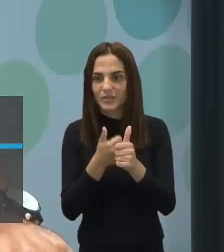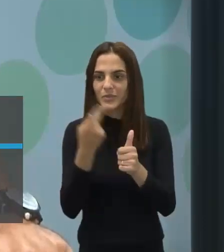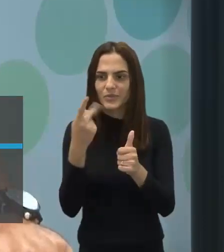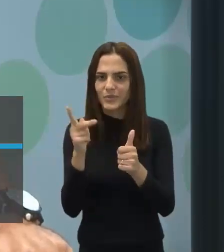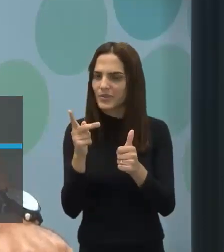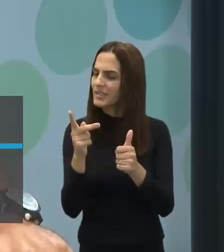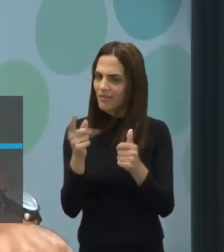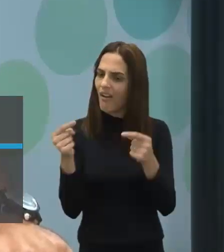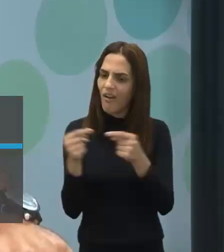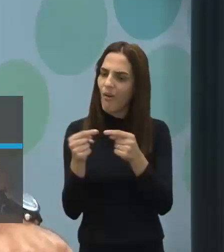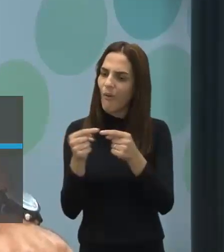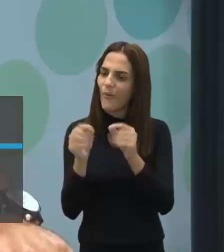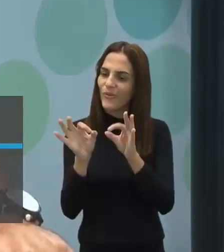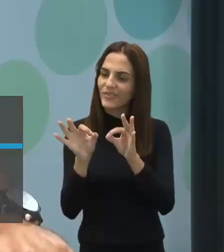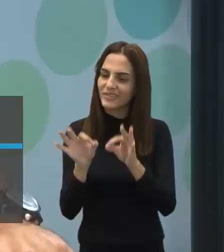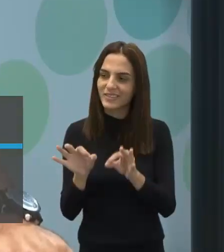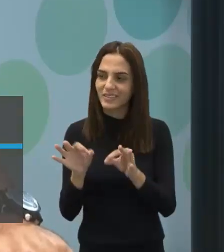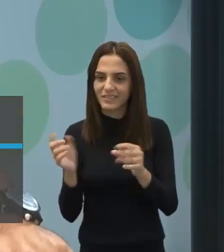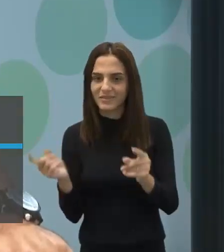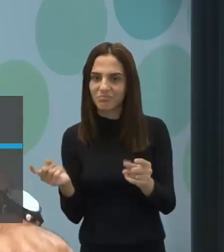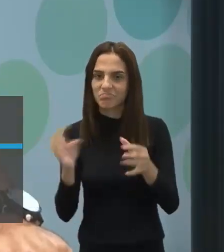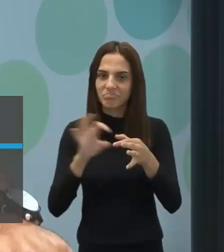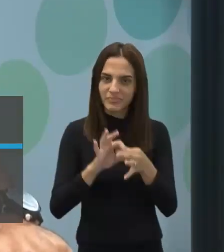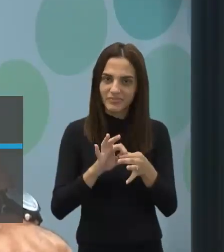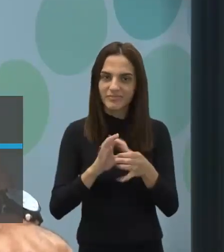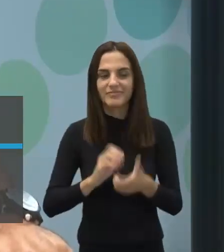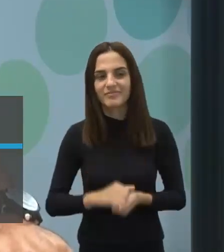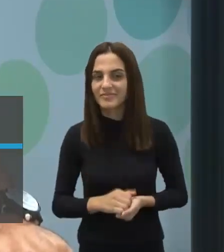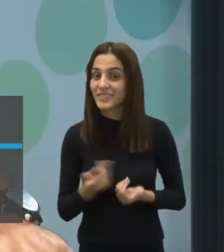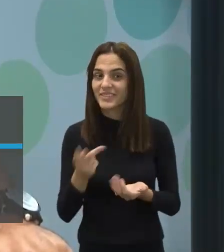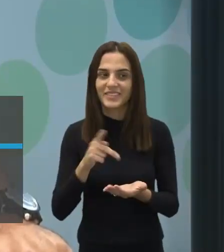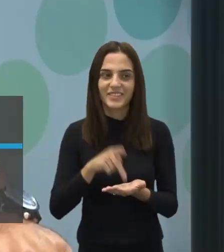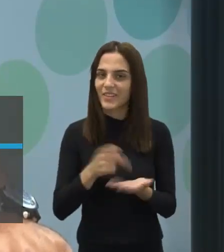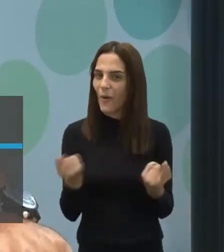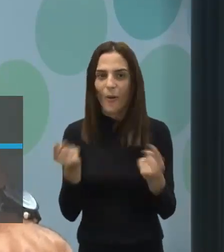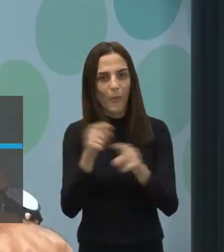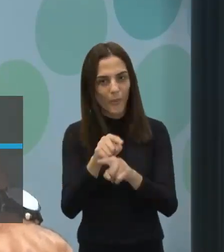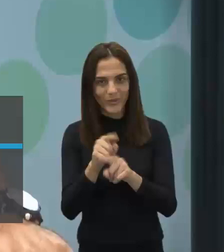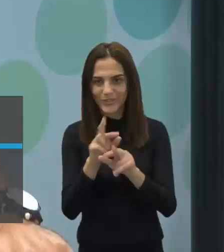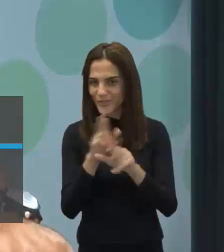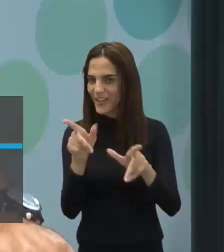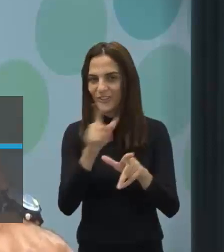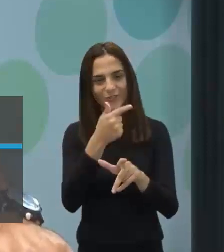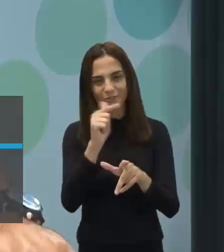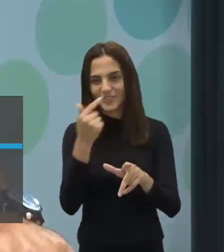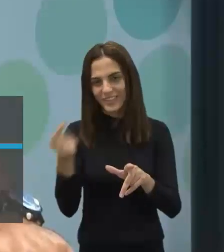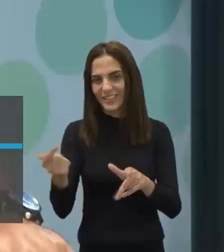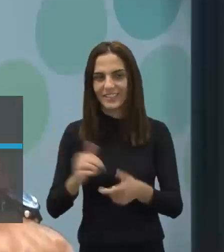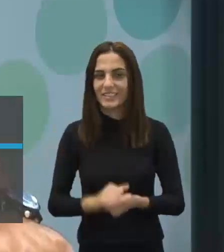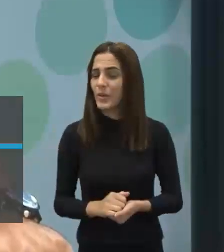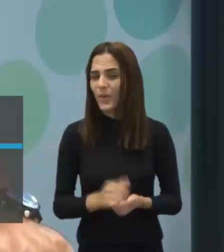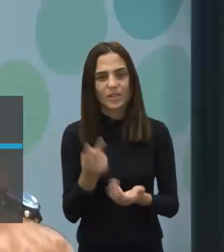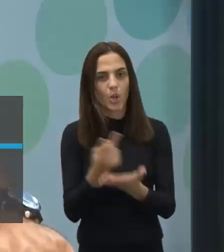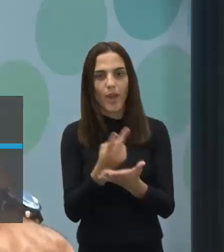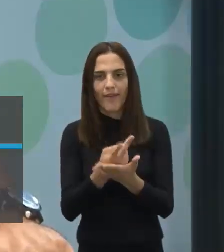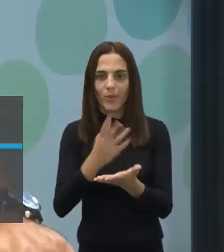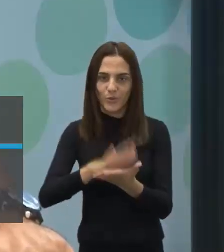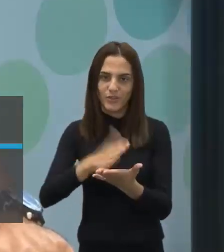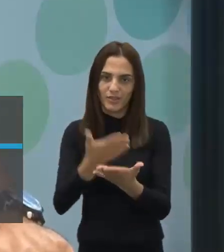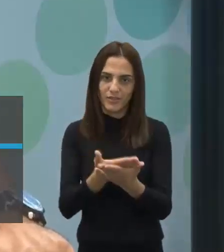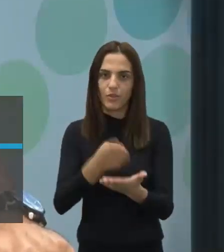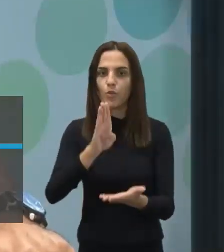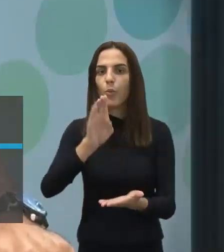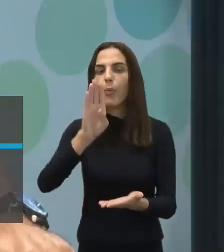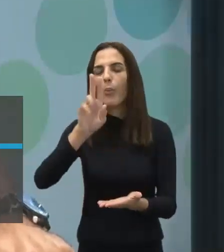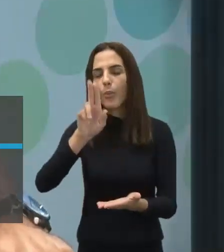se interligam e acabam se completando. Então, na verdade, eles não são opostos. Isso é um pequeno erro de tradução do russo,